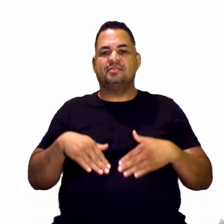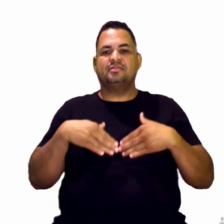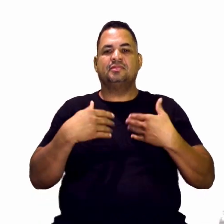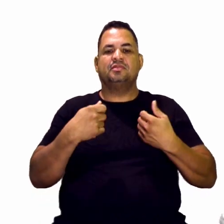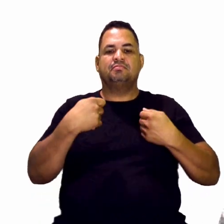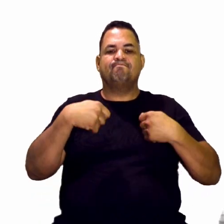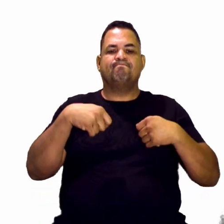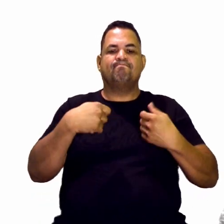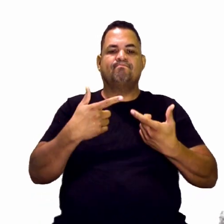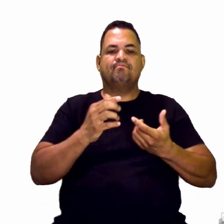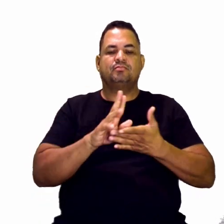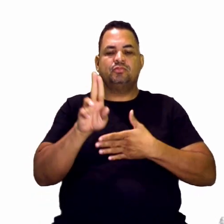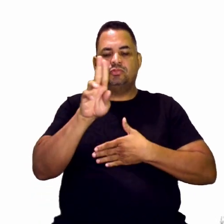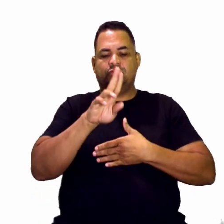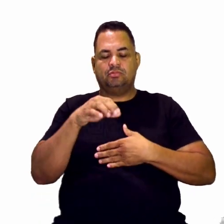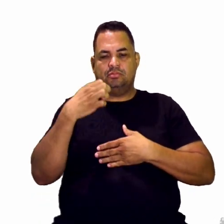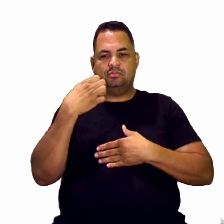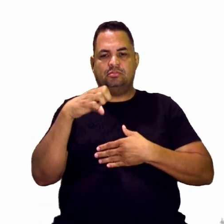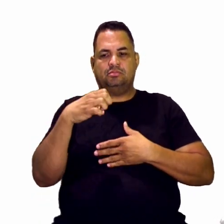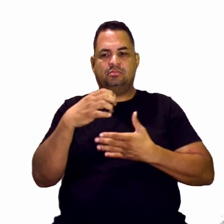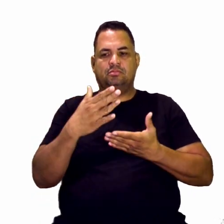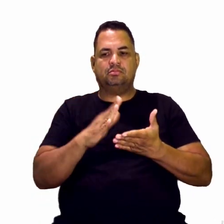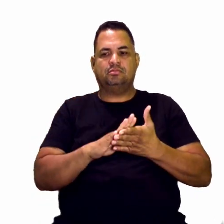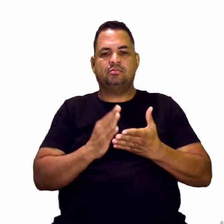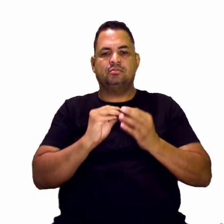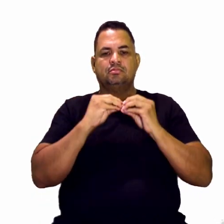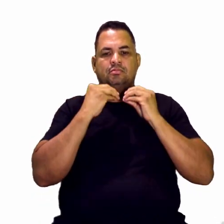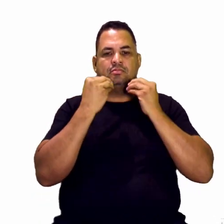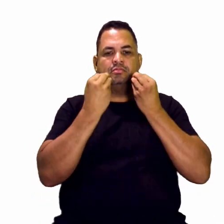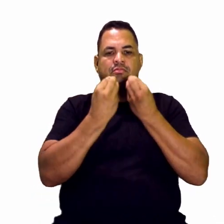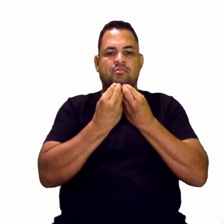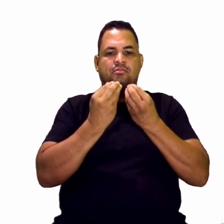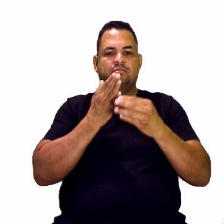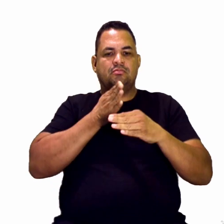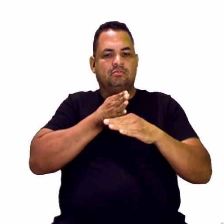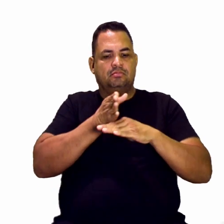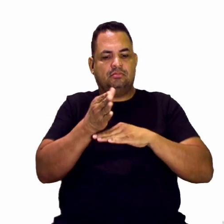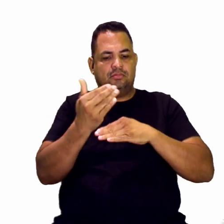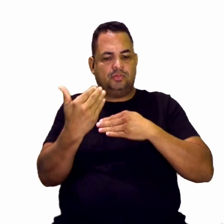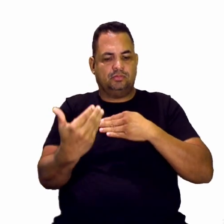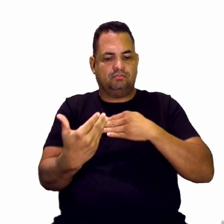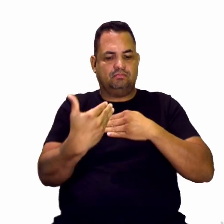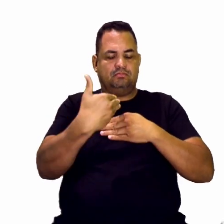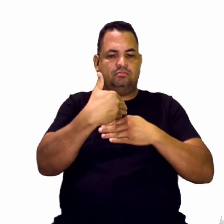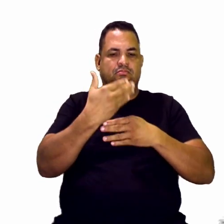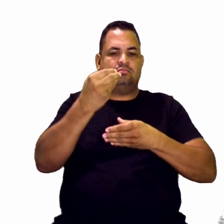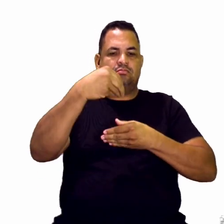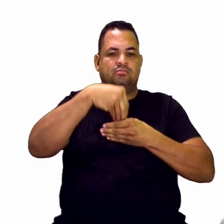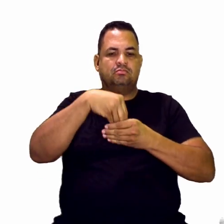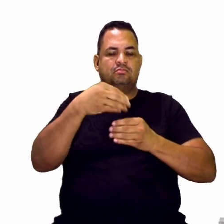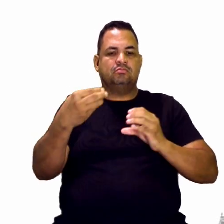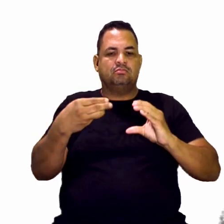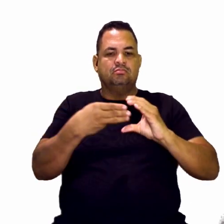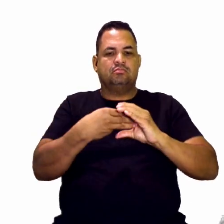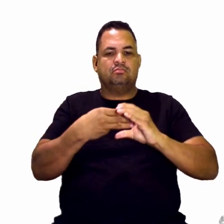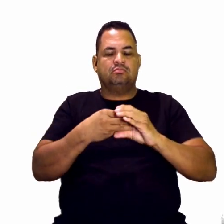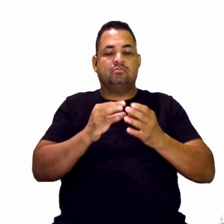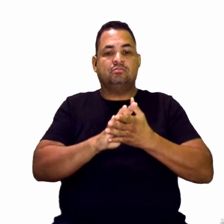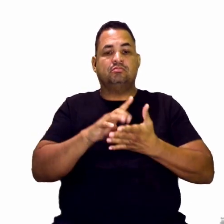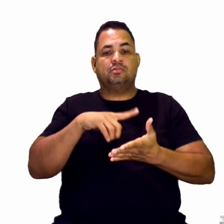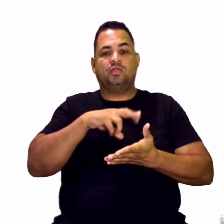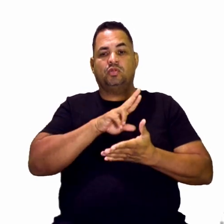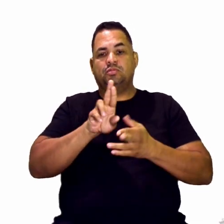de energia, né, para que essas substâncias entrem ou saiam da célula, a gente tem nomes